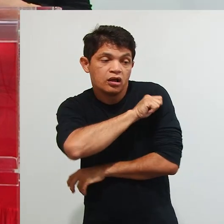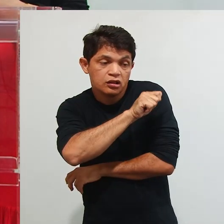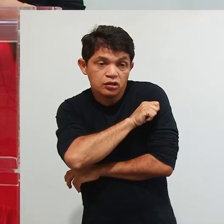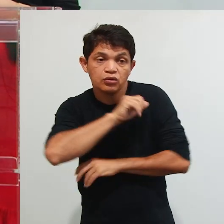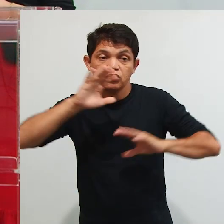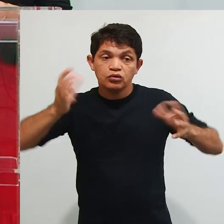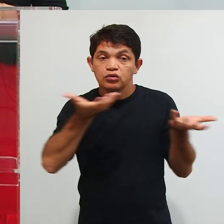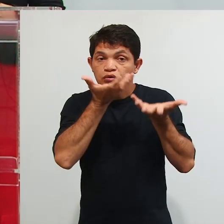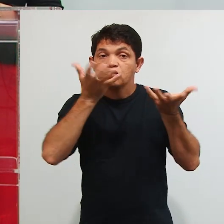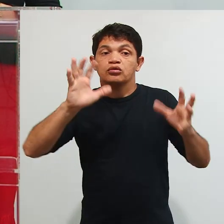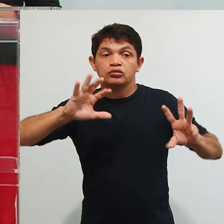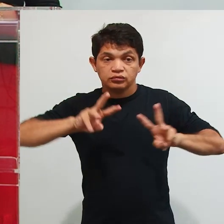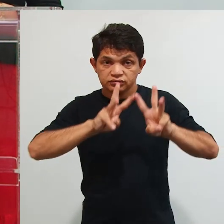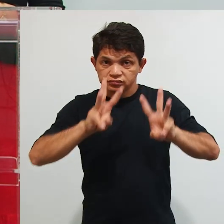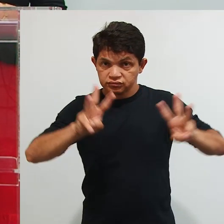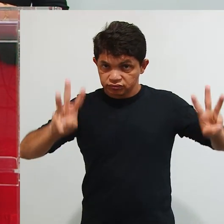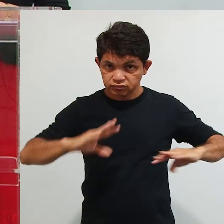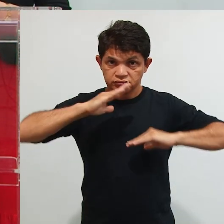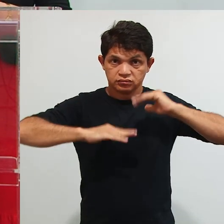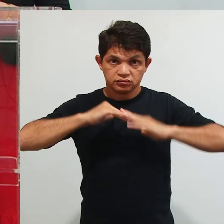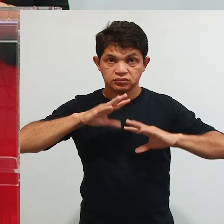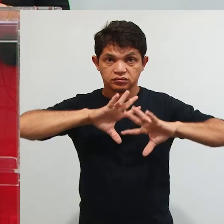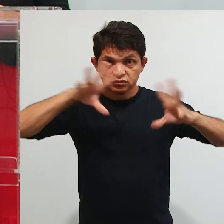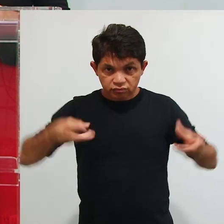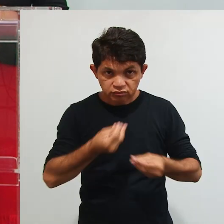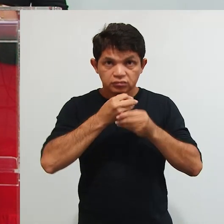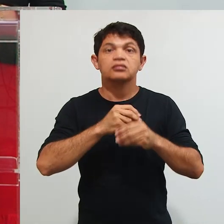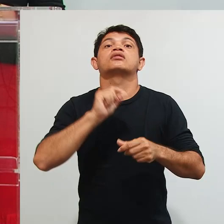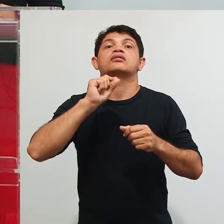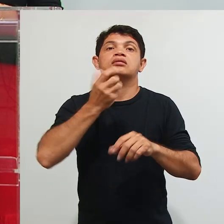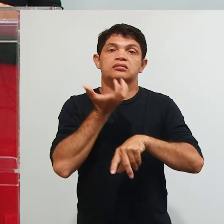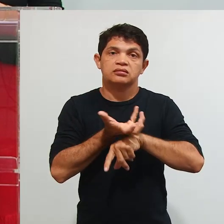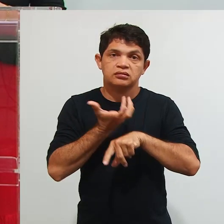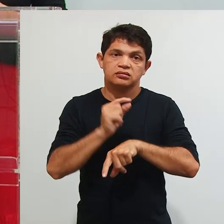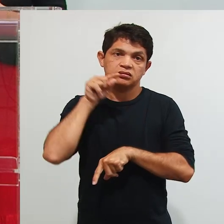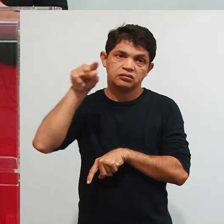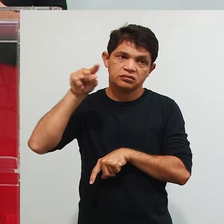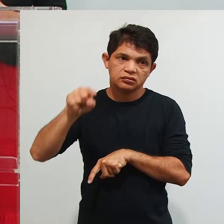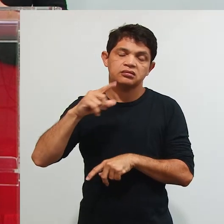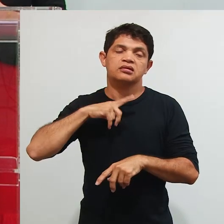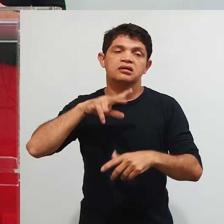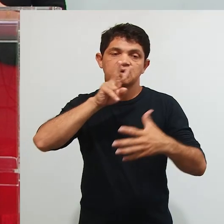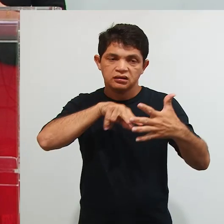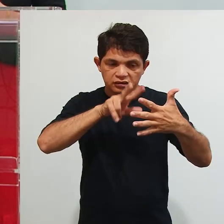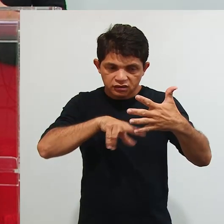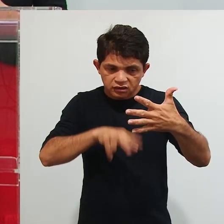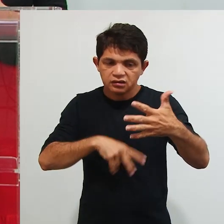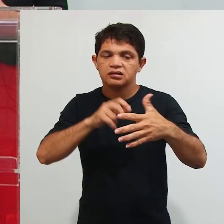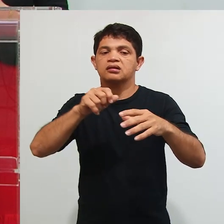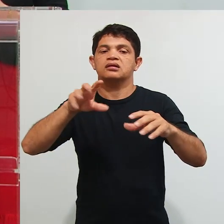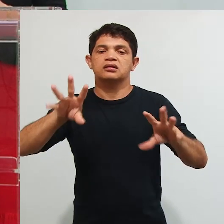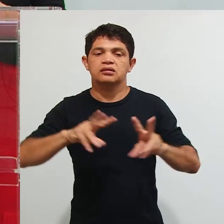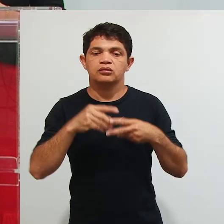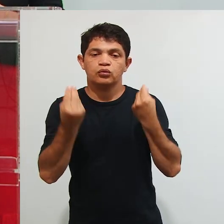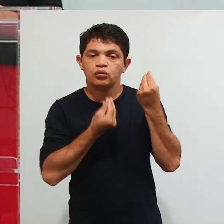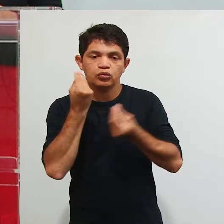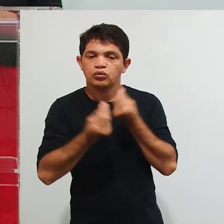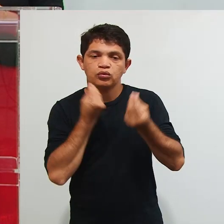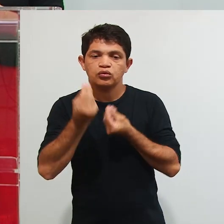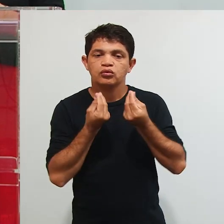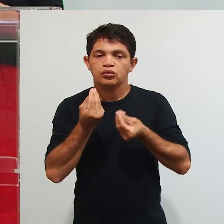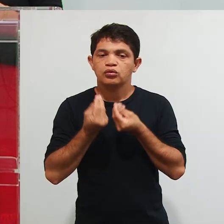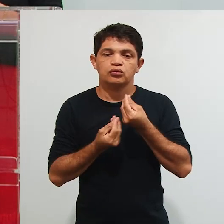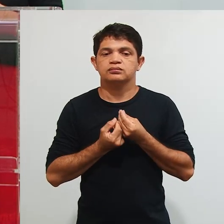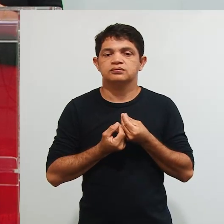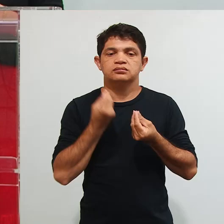do rol de bibliografias do curso, né, da disciplina, lá o manual ele diz,